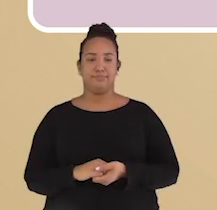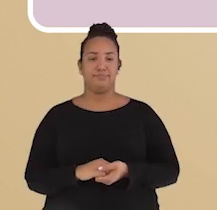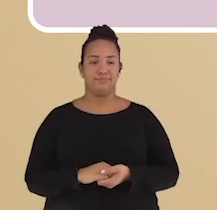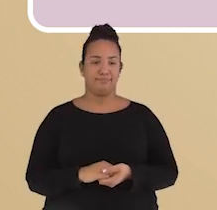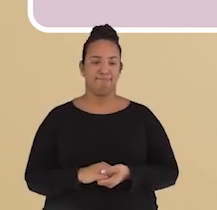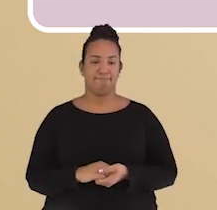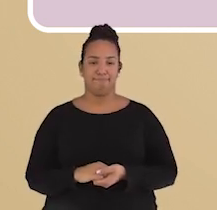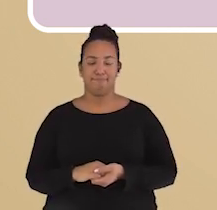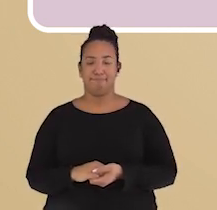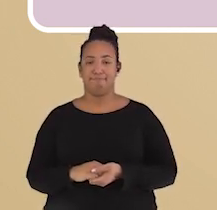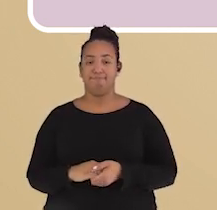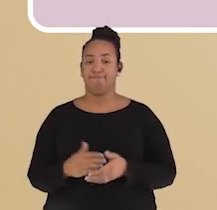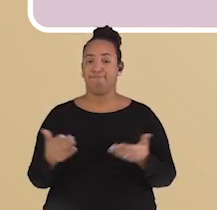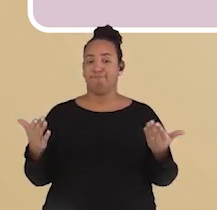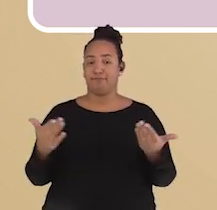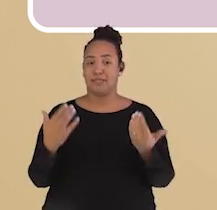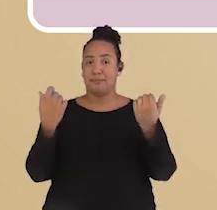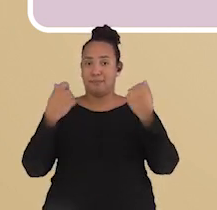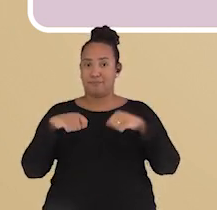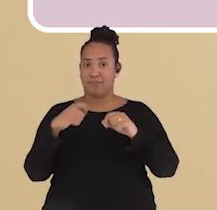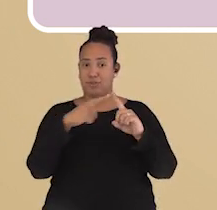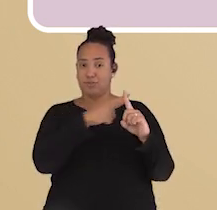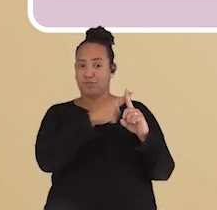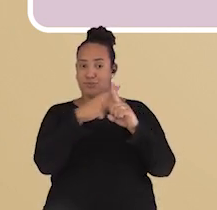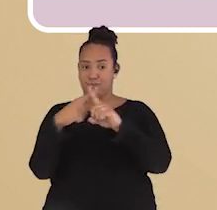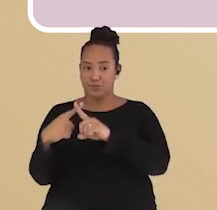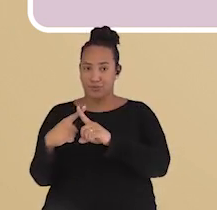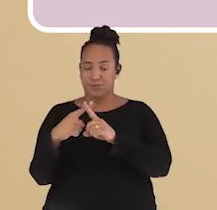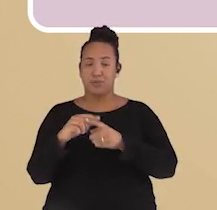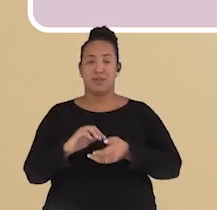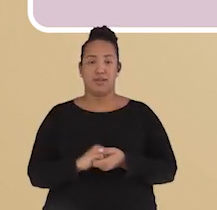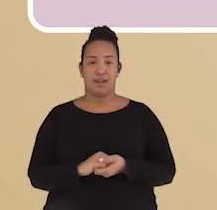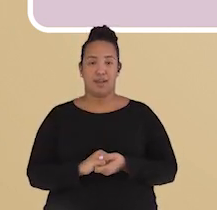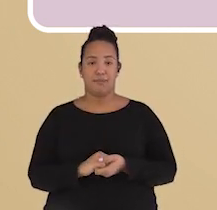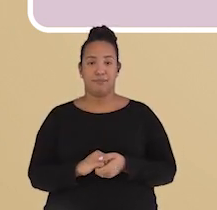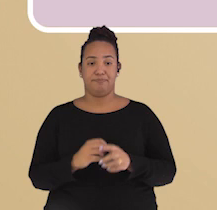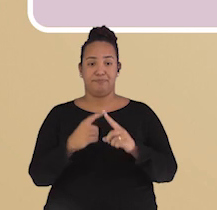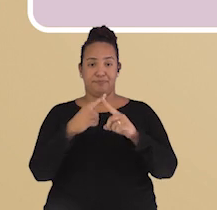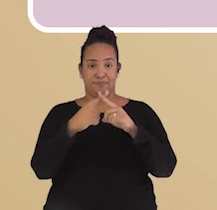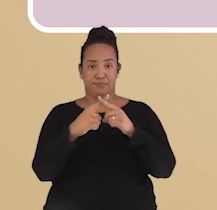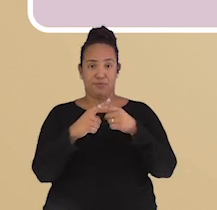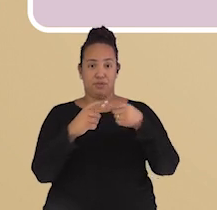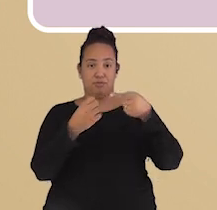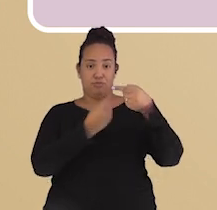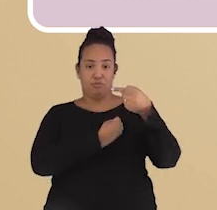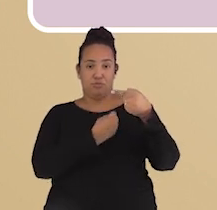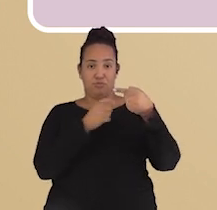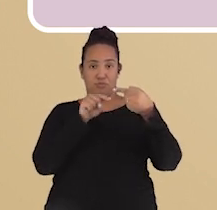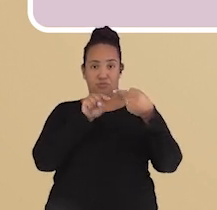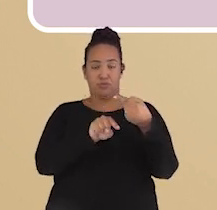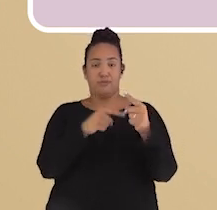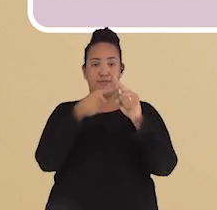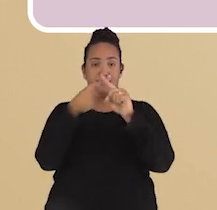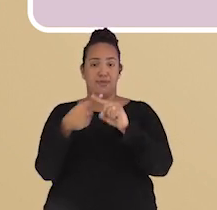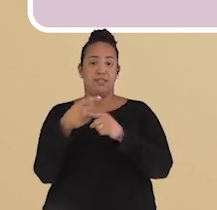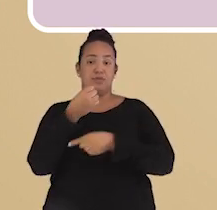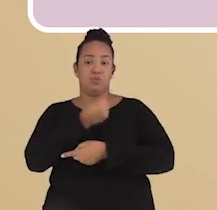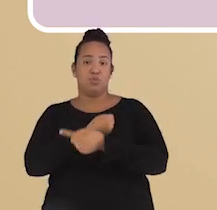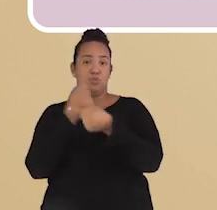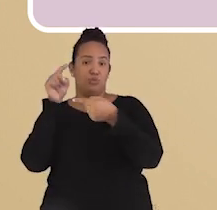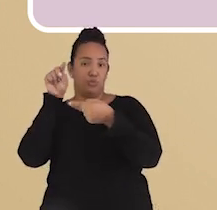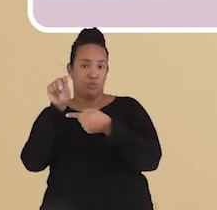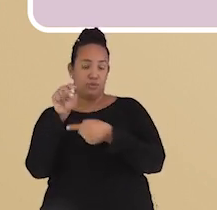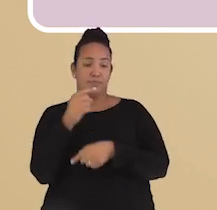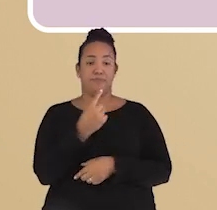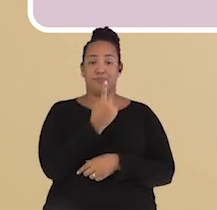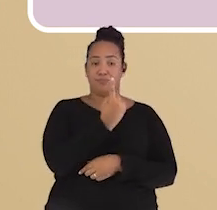Primeiro, vamos multiplicar o denominador de uma pelo numerador da outra e anotar o resultado. 1 vezes